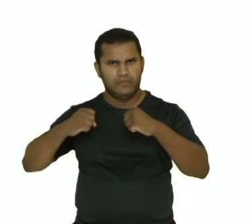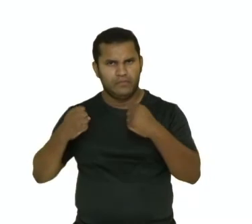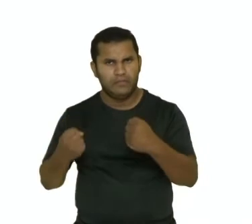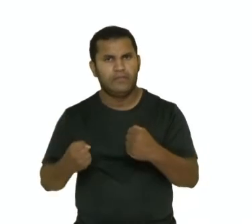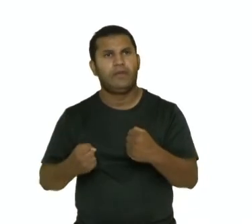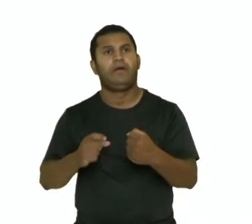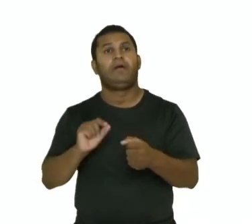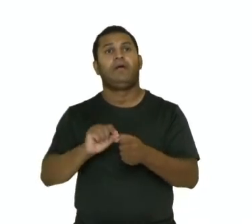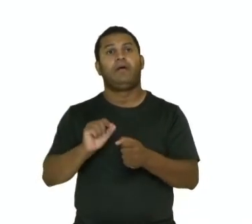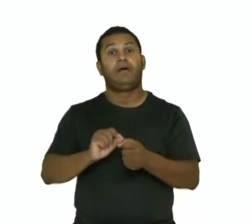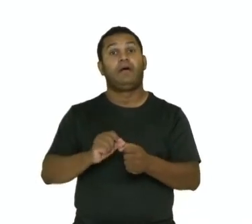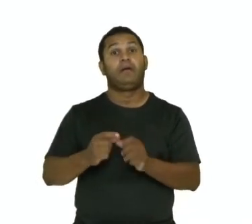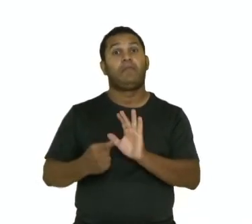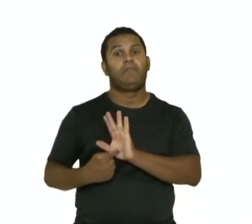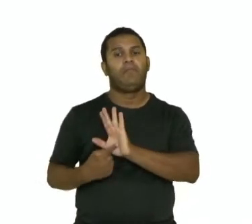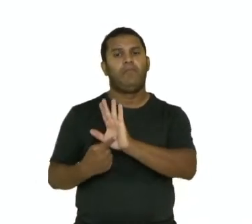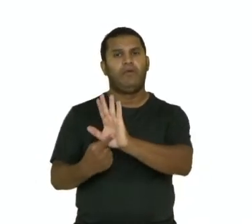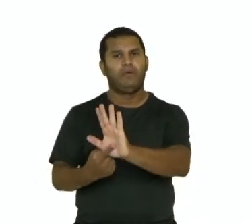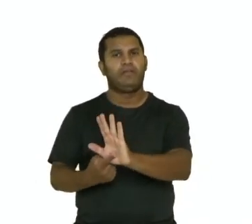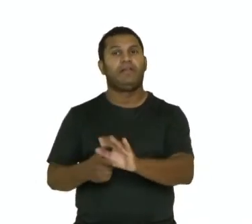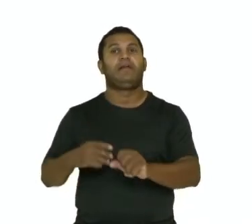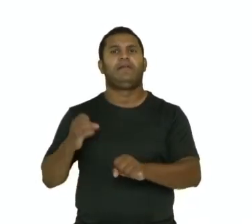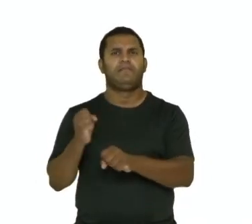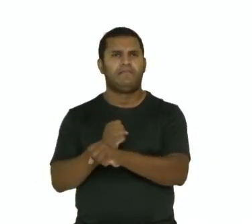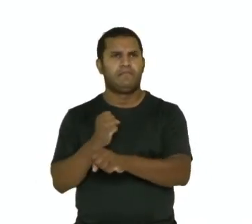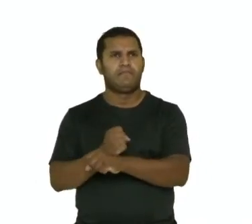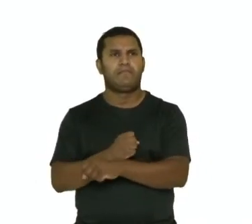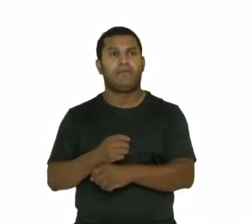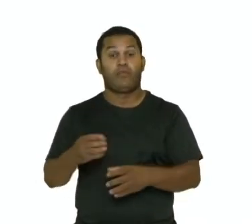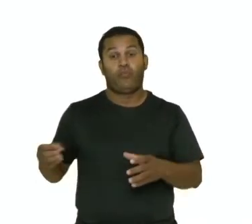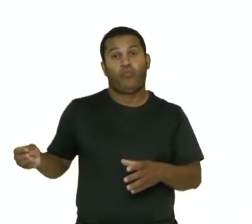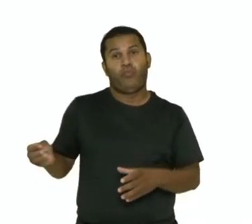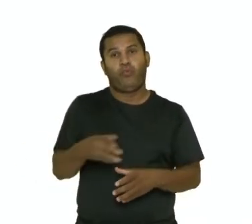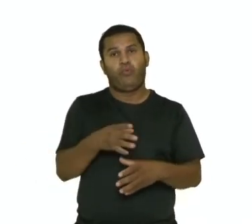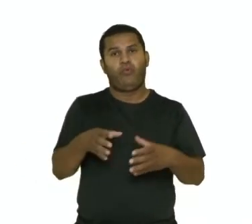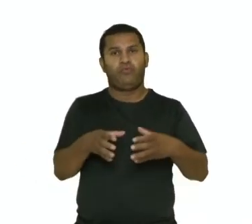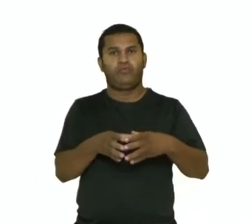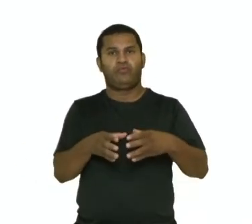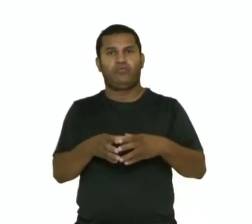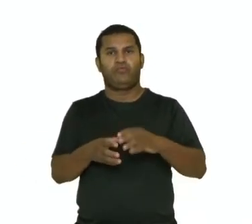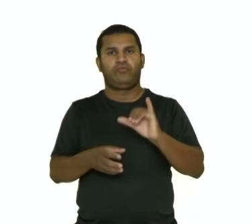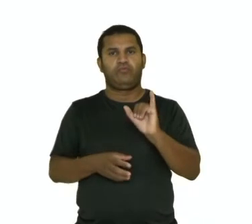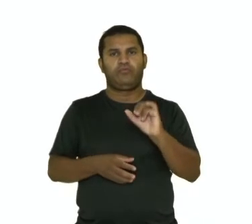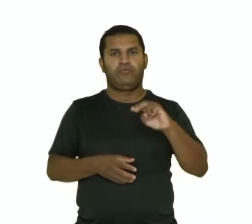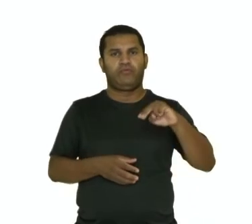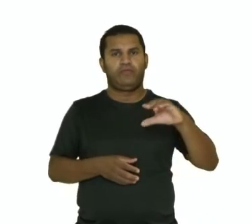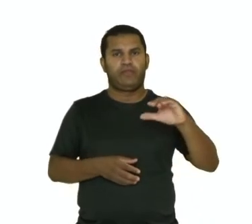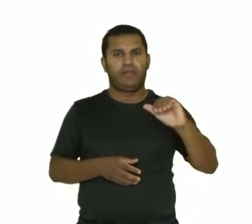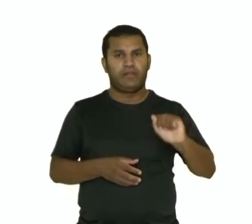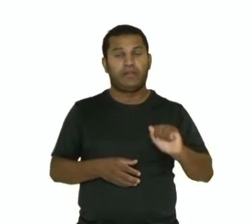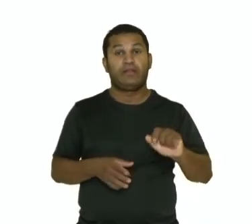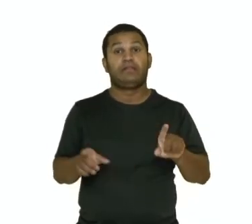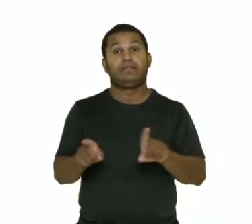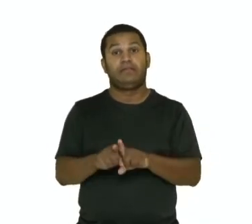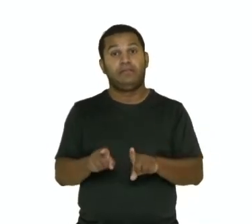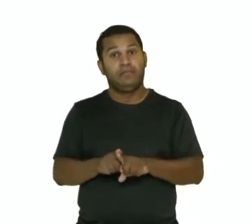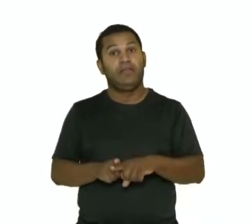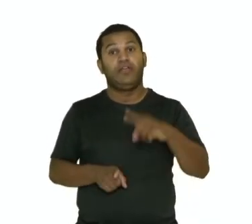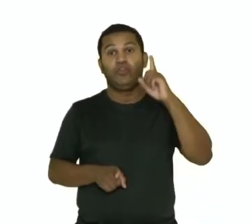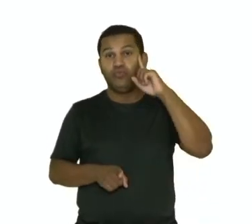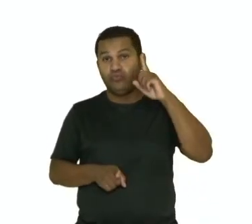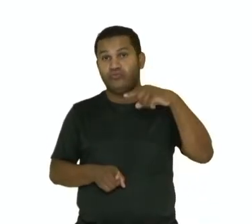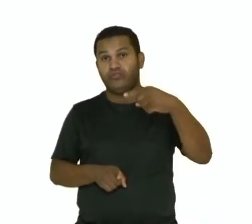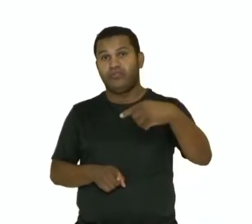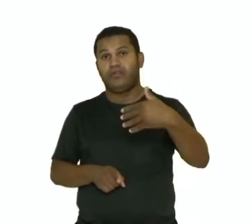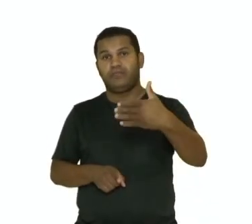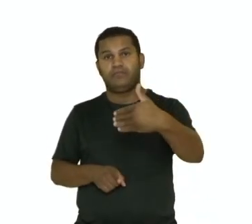da tentativa de recriar um novo Império Inca. E também no cotidiano, por meio da